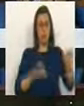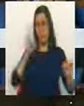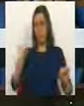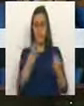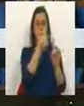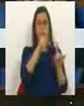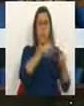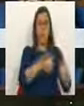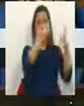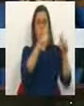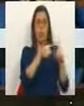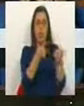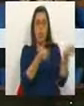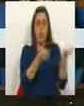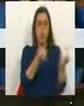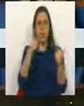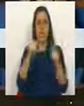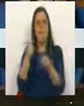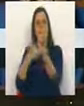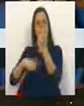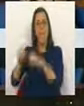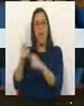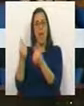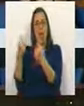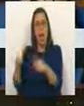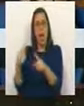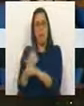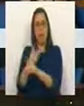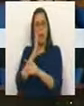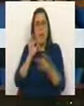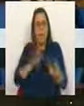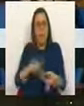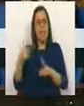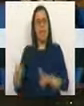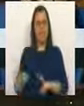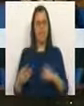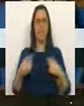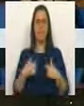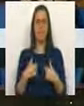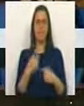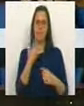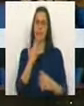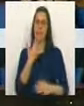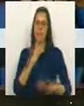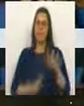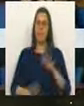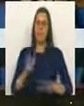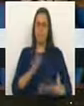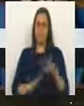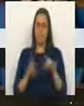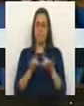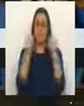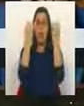executivas de gestão e venda dos ativos e do banco de transição. temos as maiores reservas quanto